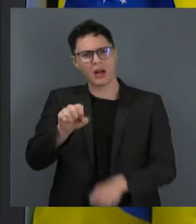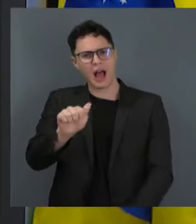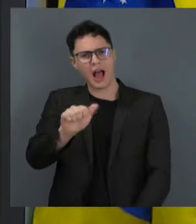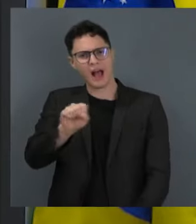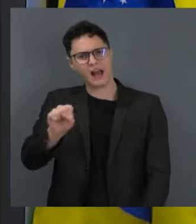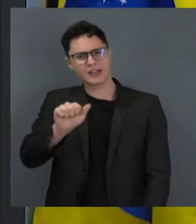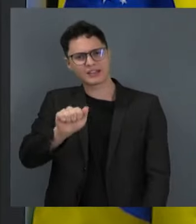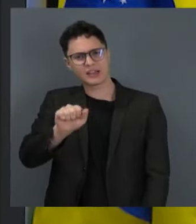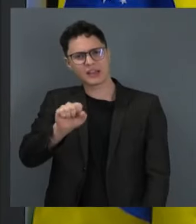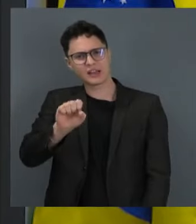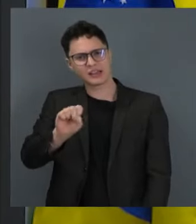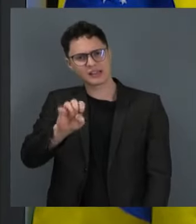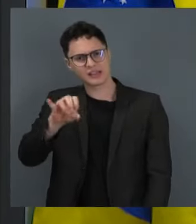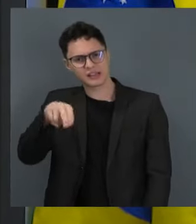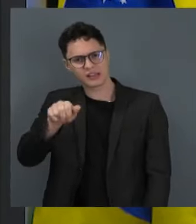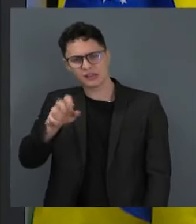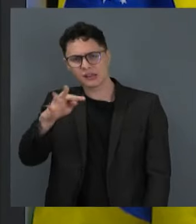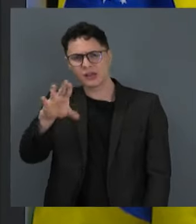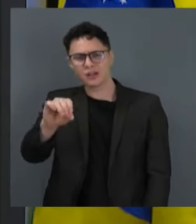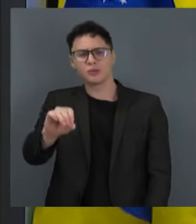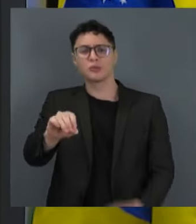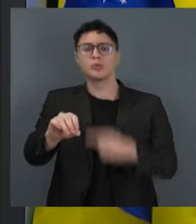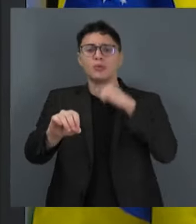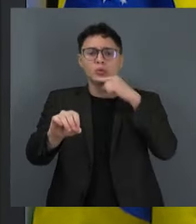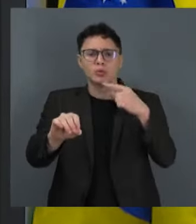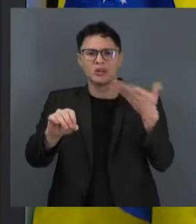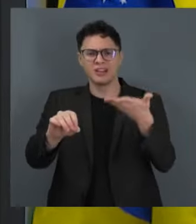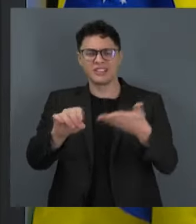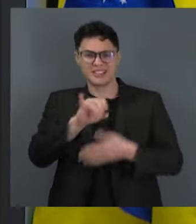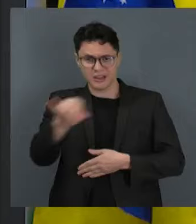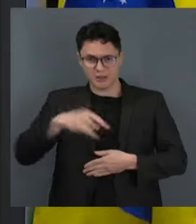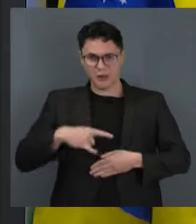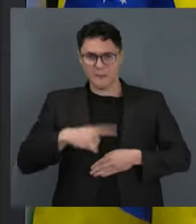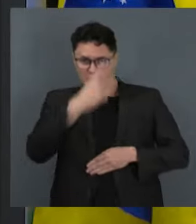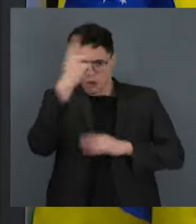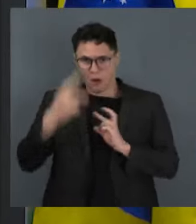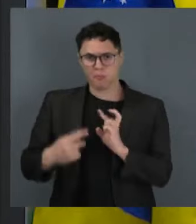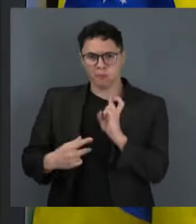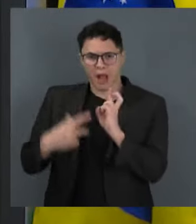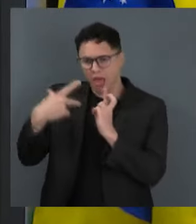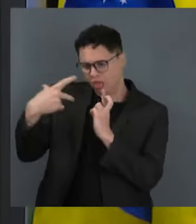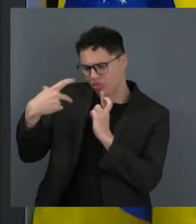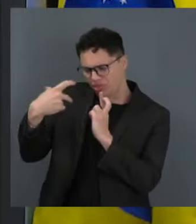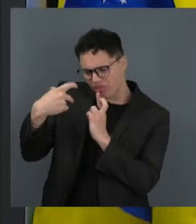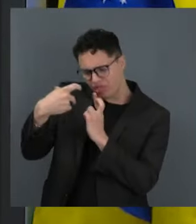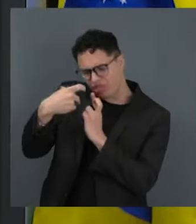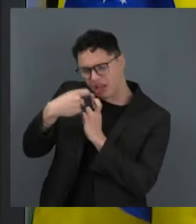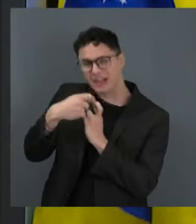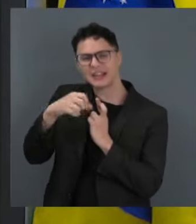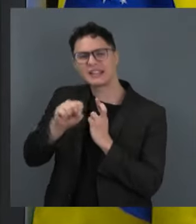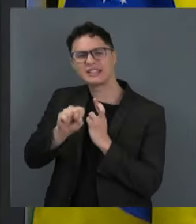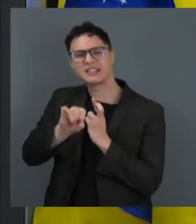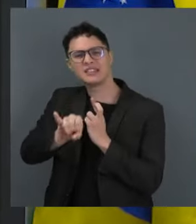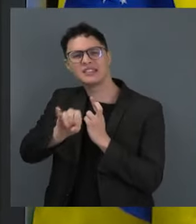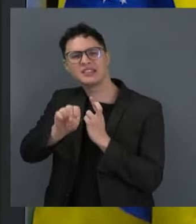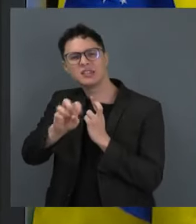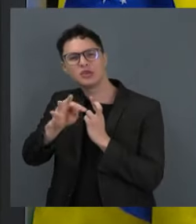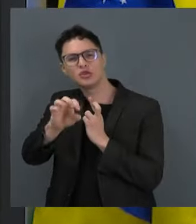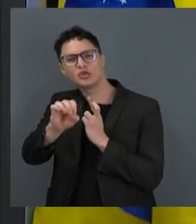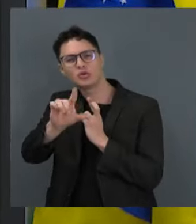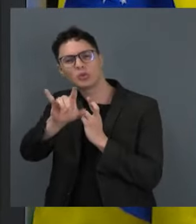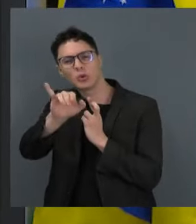assassinato Esse é o questionamento a assistolia fetal a maneira como é feita e tivemos aqui o deputado